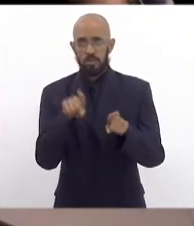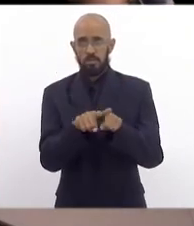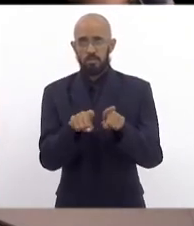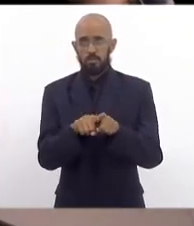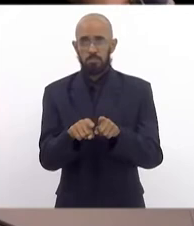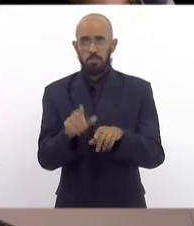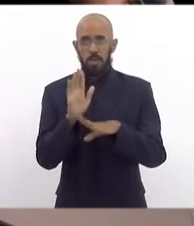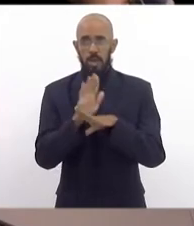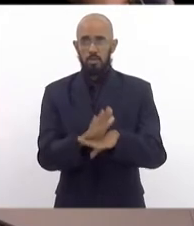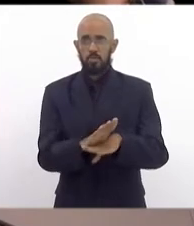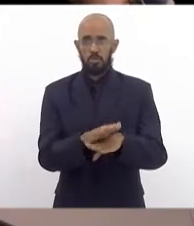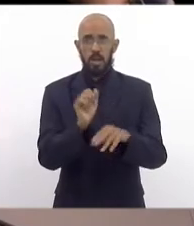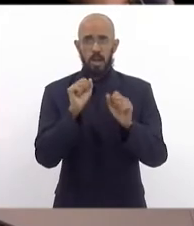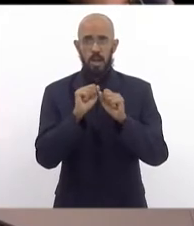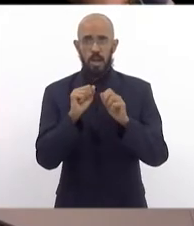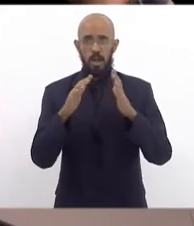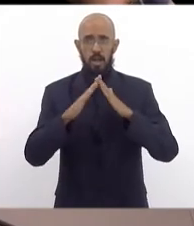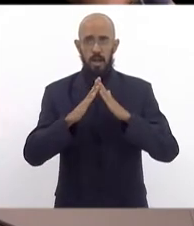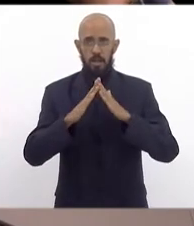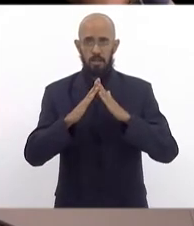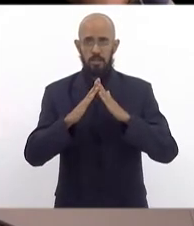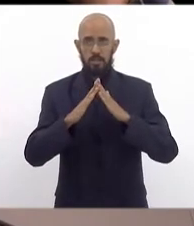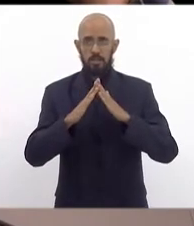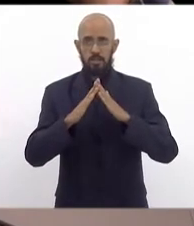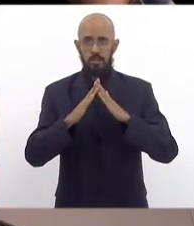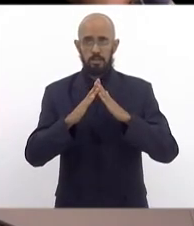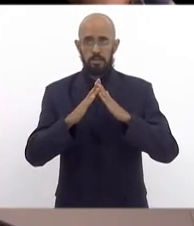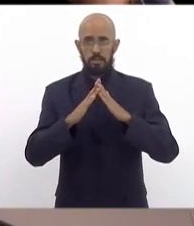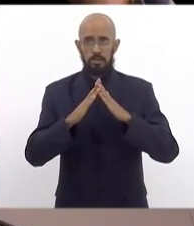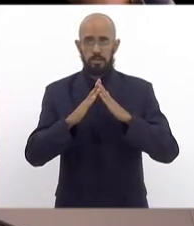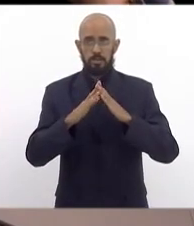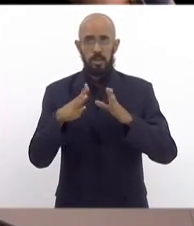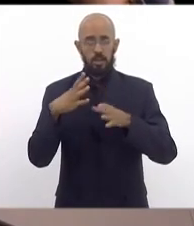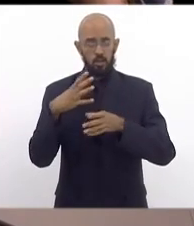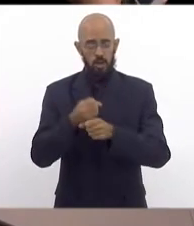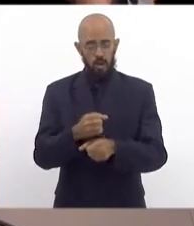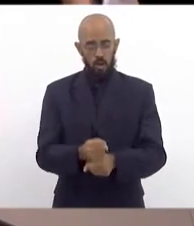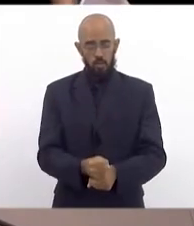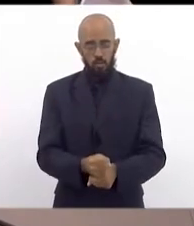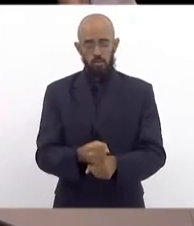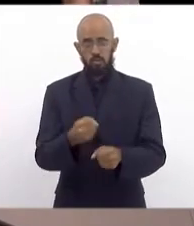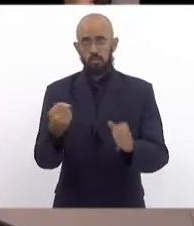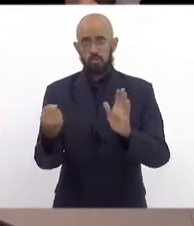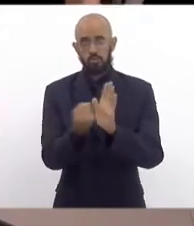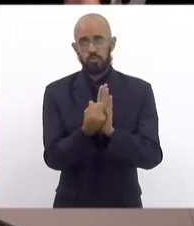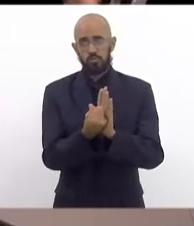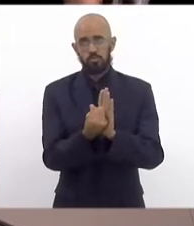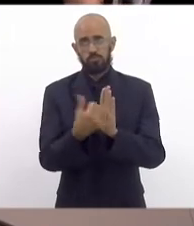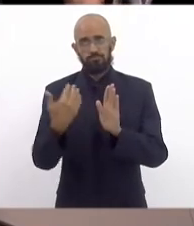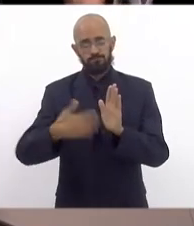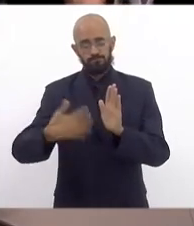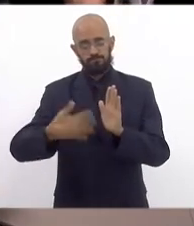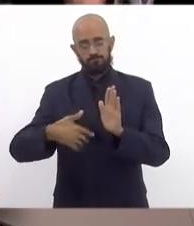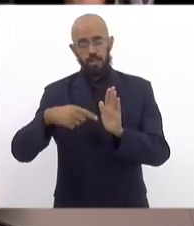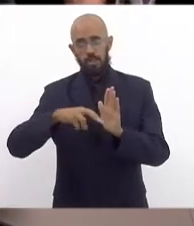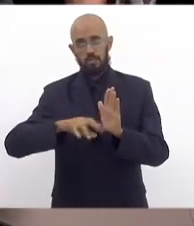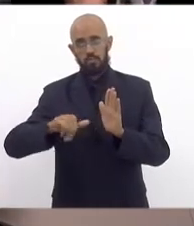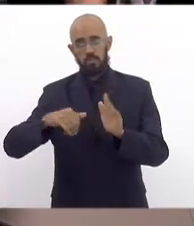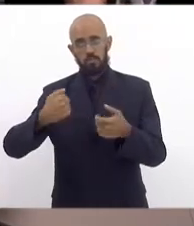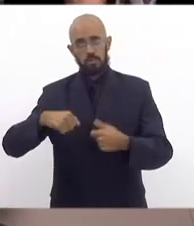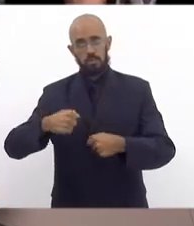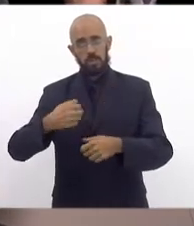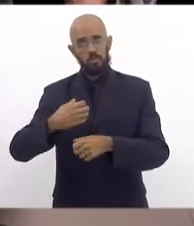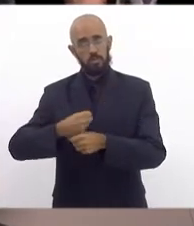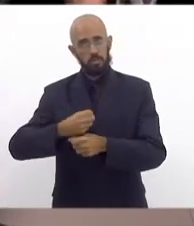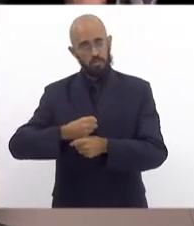a casa com a necessidade dos cálculos de impacto já está tendo que fazer eu não vou